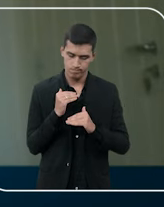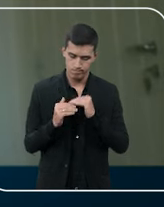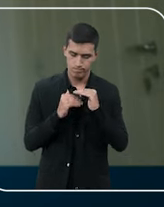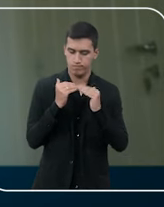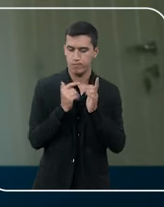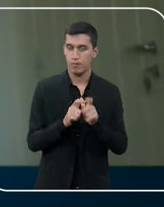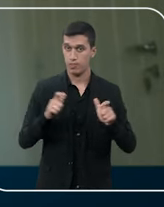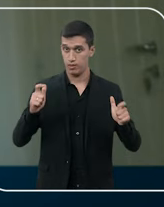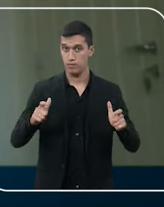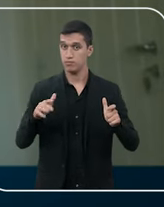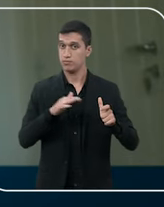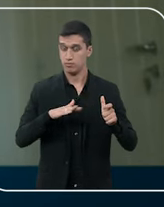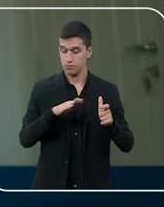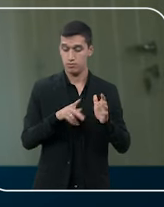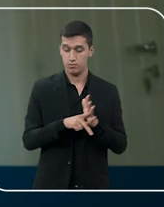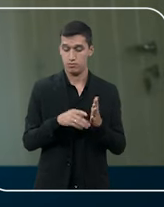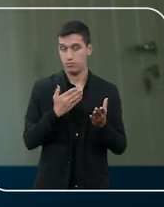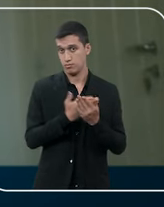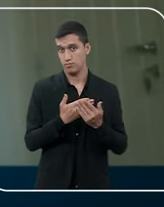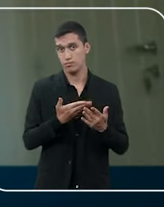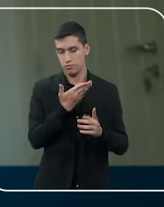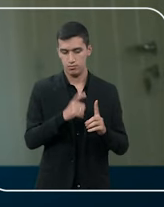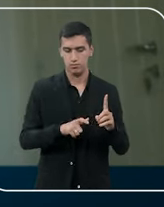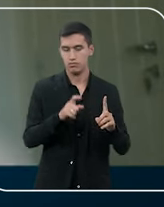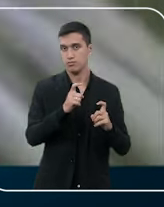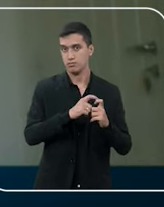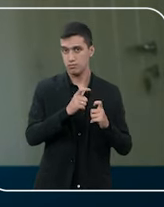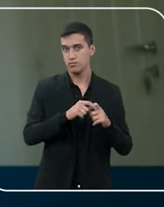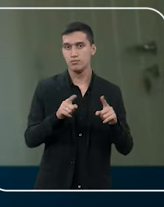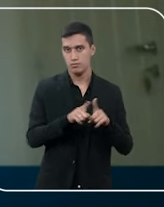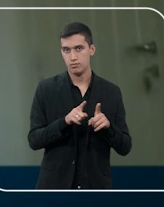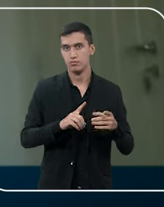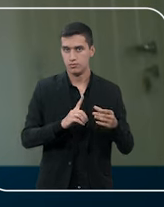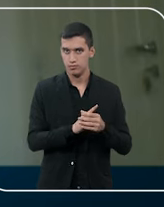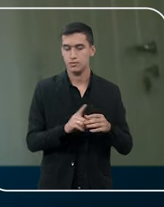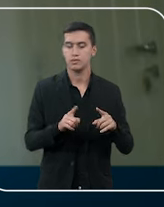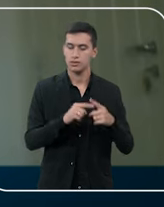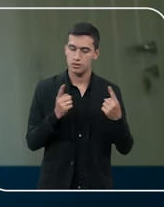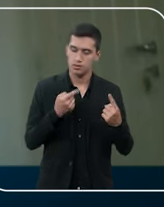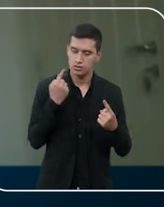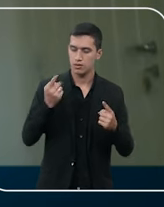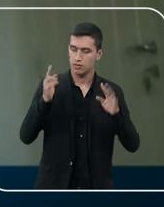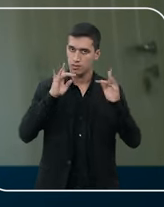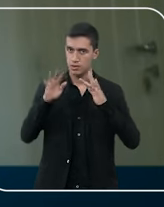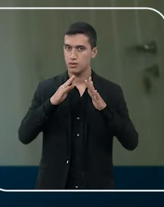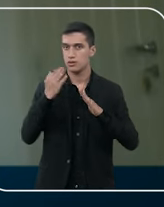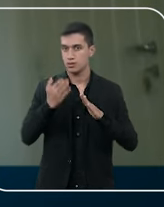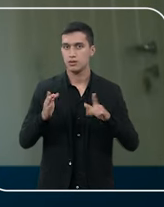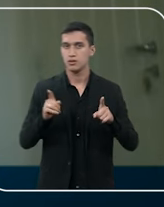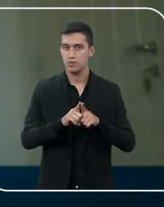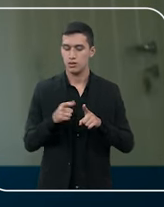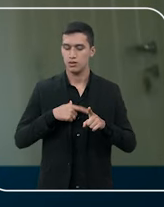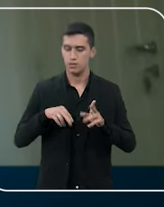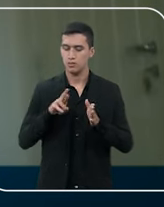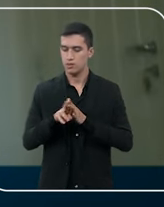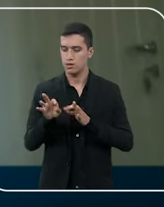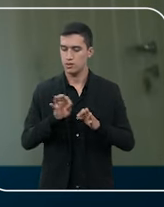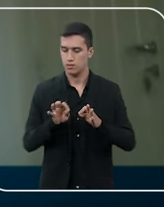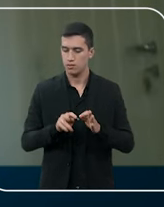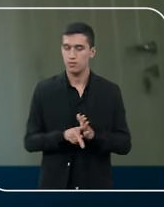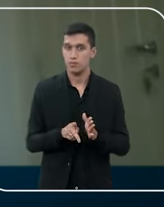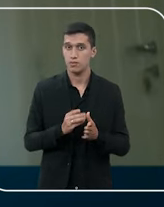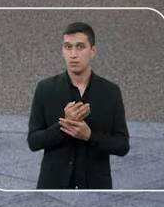esse polo processual para que o médico também integre. Então, a situação ela seja resolvida num processo